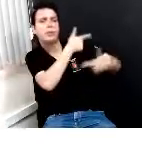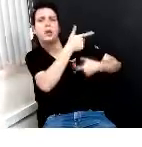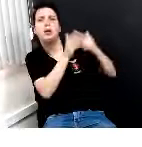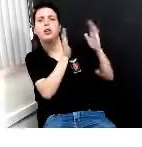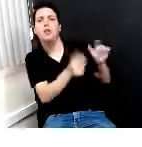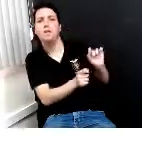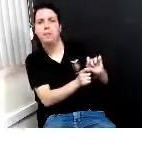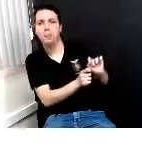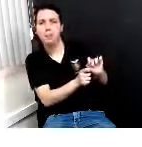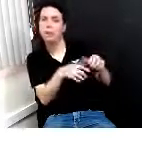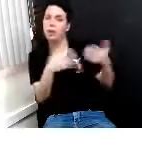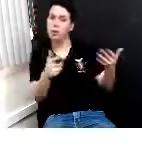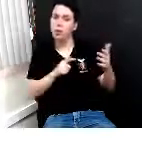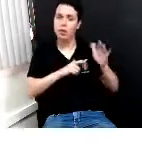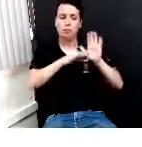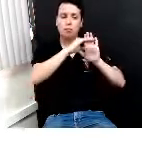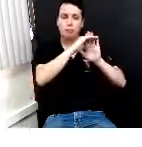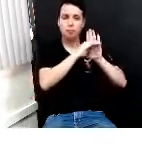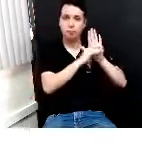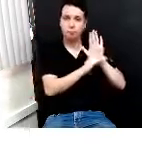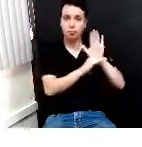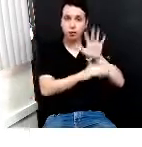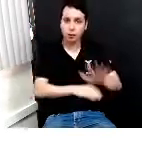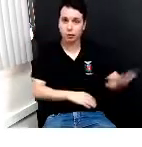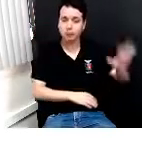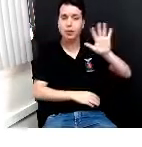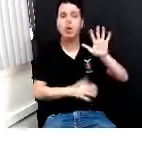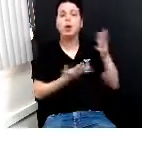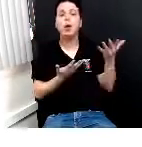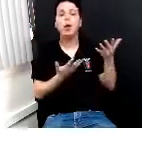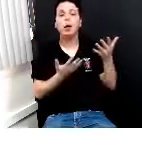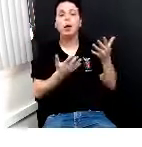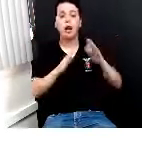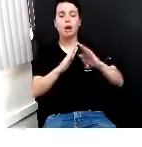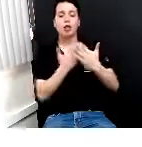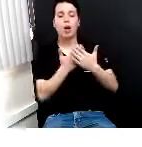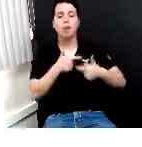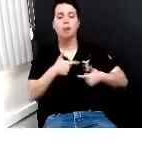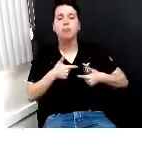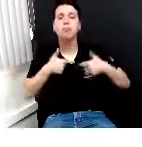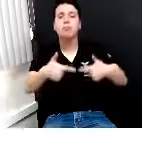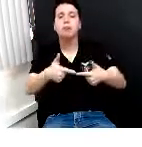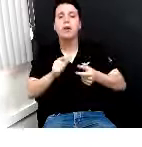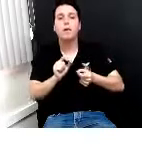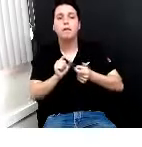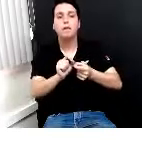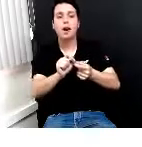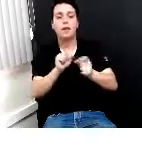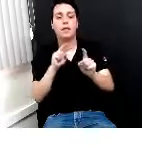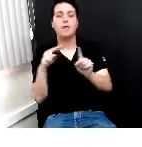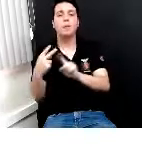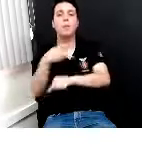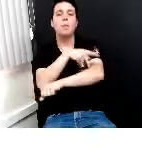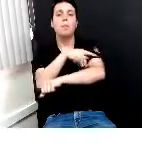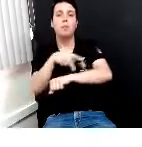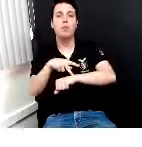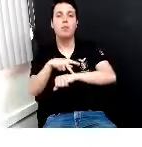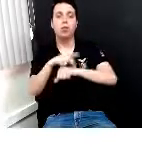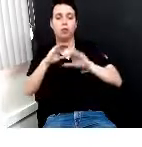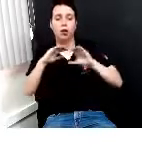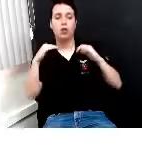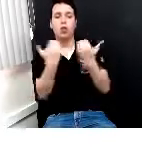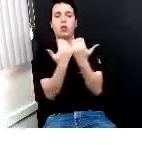a gente tem as competências gerais como fim, e aí a ação da escola, pensando do ponto de vista pedagógico, toda a comunidade